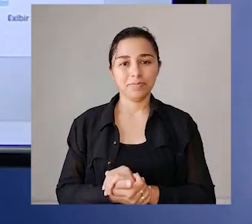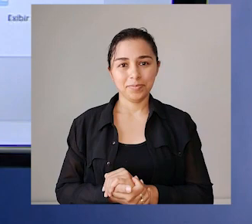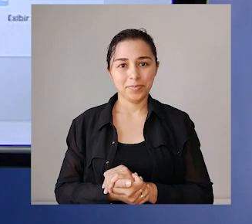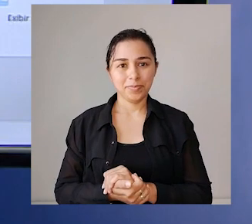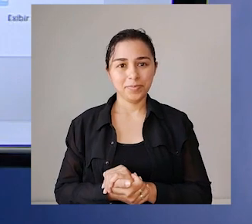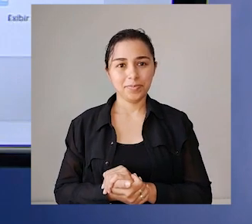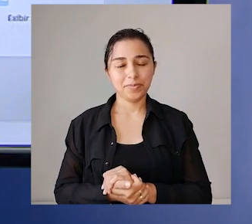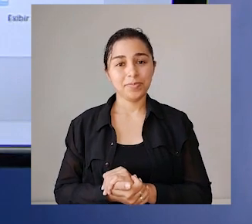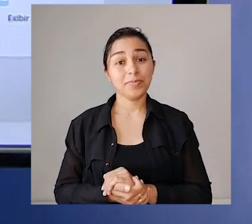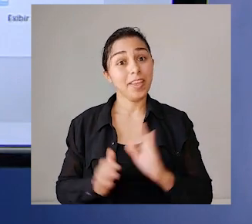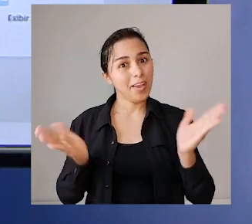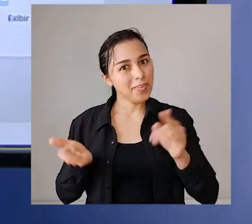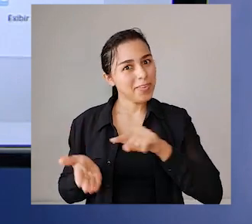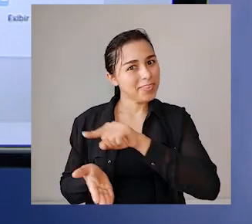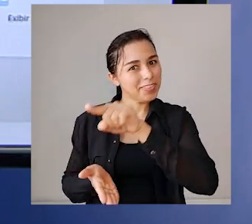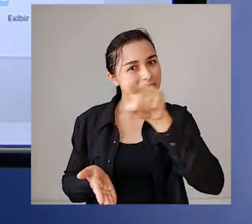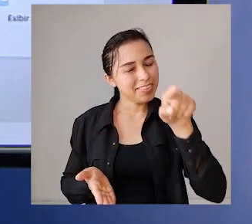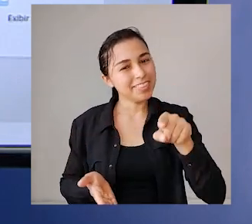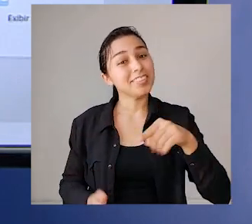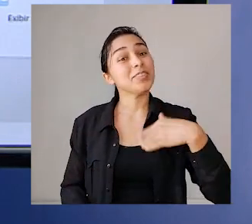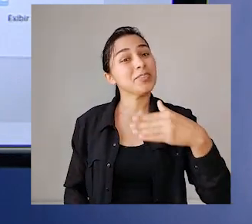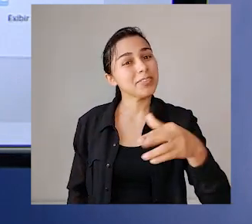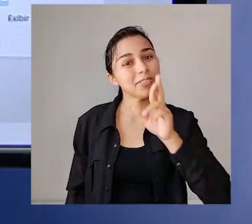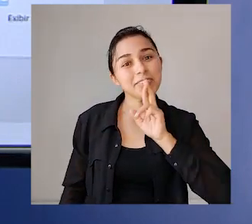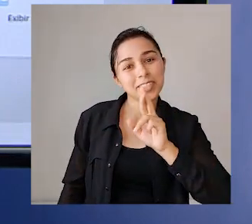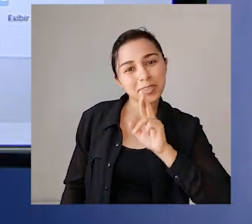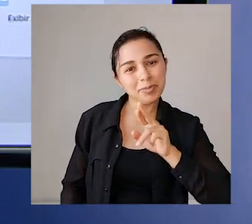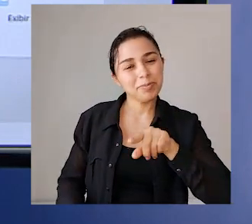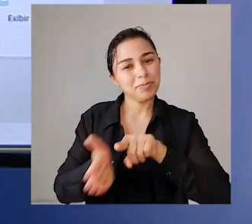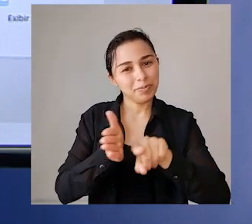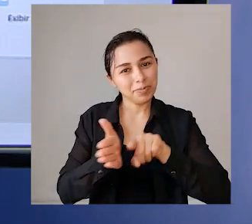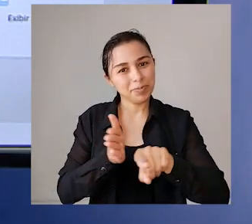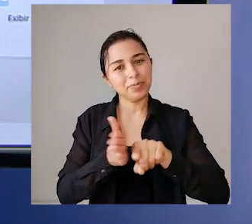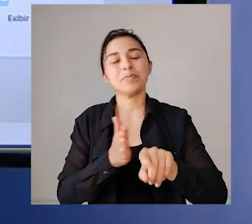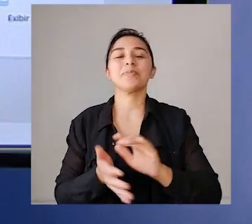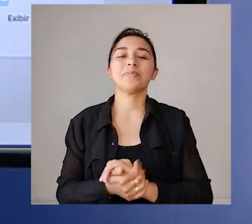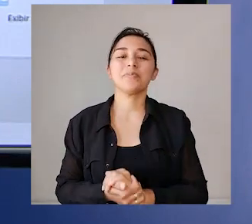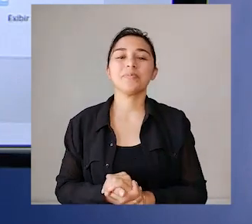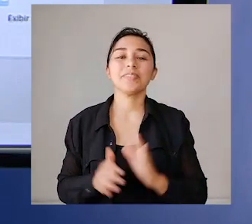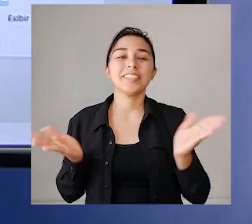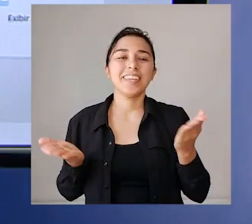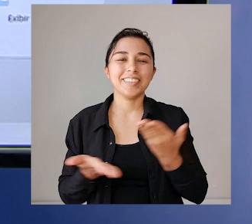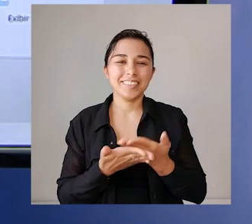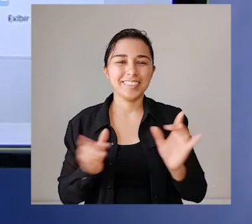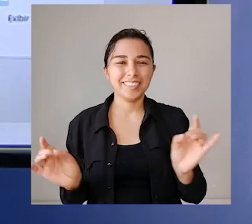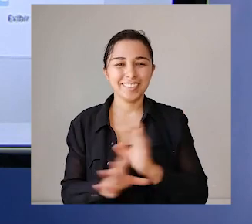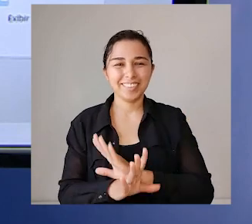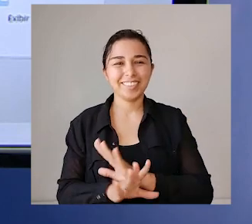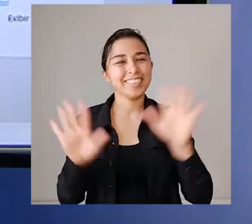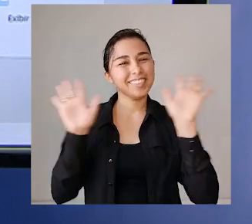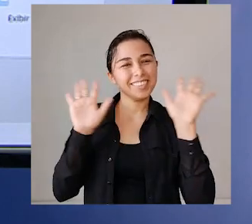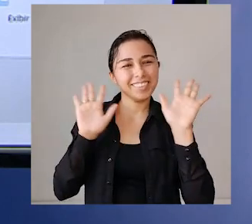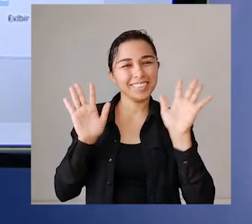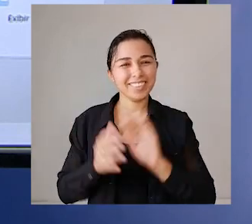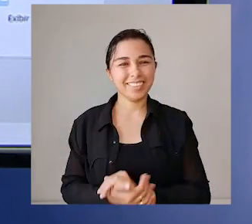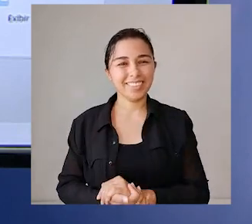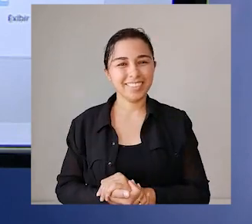perfeito, tá bem? Agora é com você, continue respondendo as próximas questões. Por hoje, ficamos por aqui. Tchau!